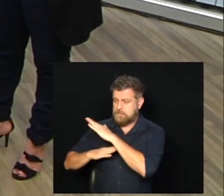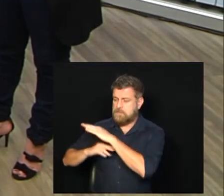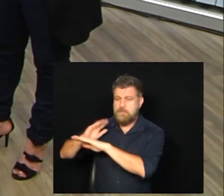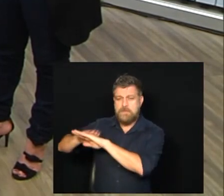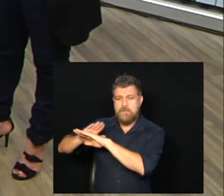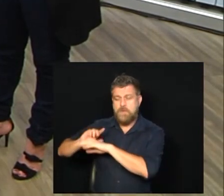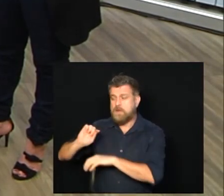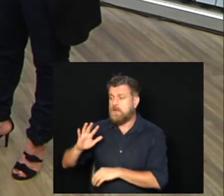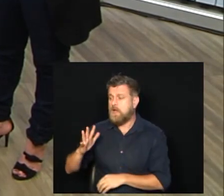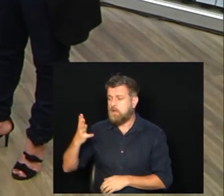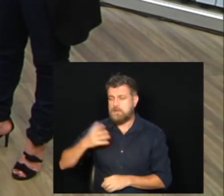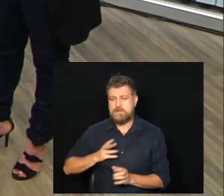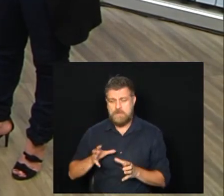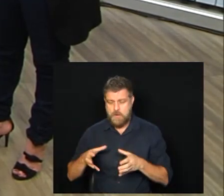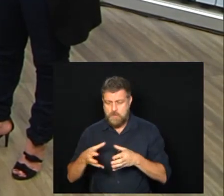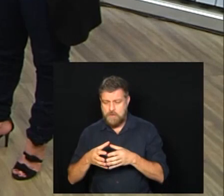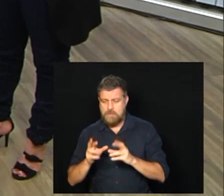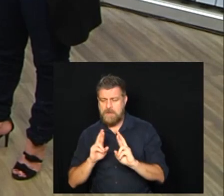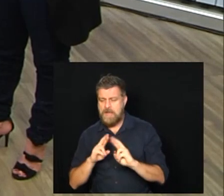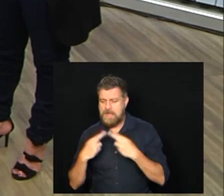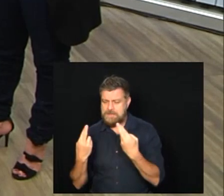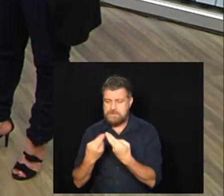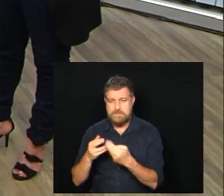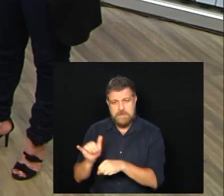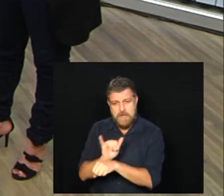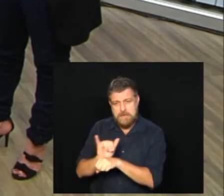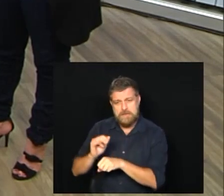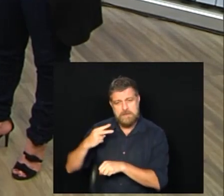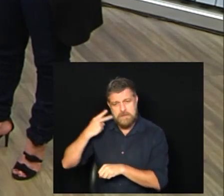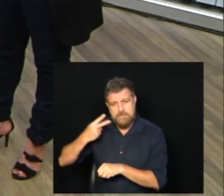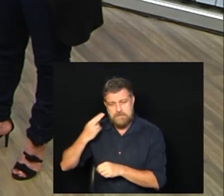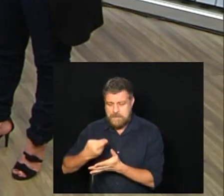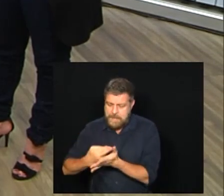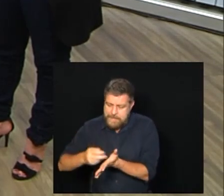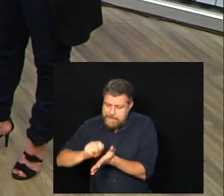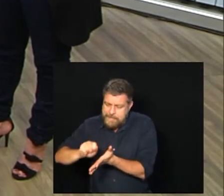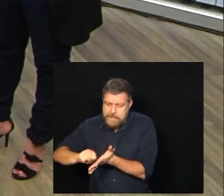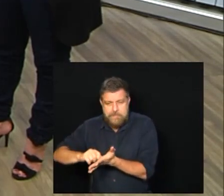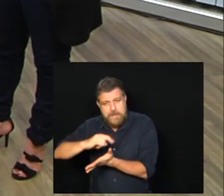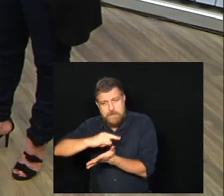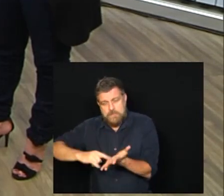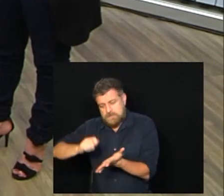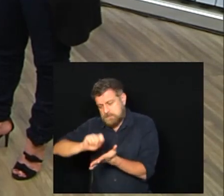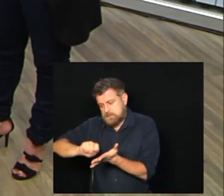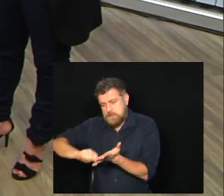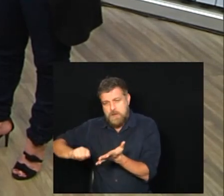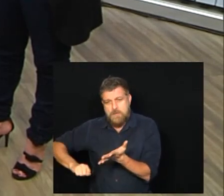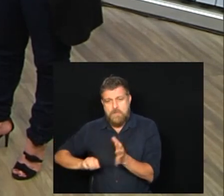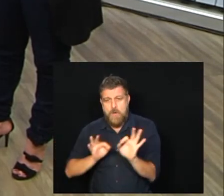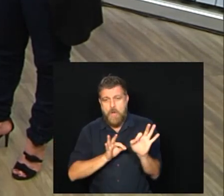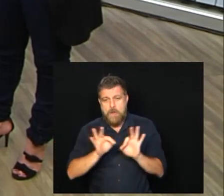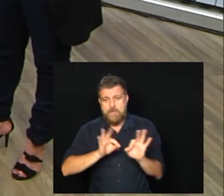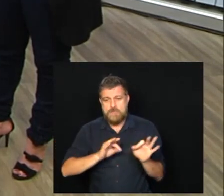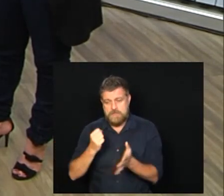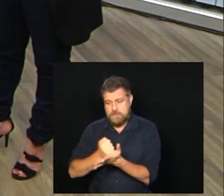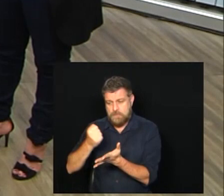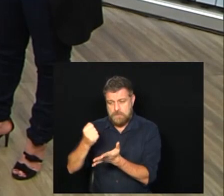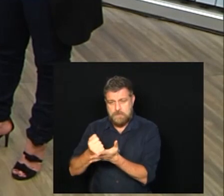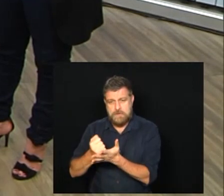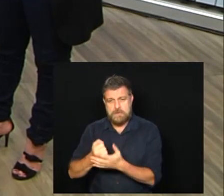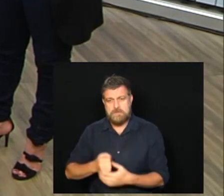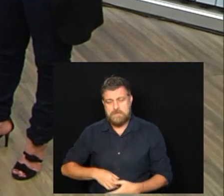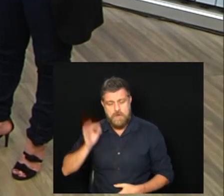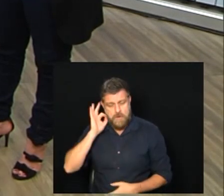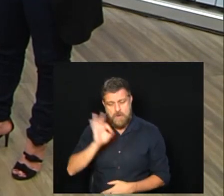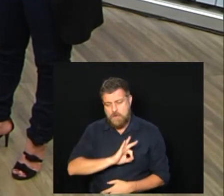acontece aqui, o trabalho das reuniões e as ferramentas parlamentares de requerimento, de moções e dos projetos protocolados.